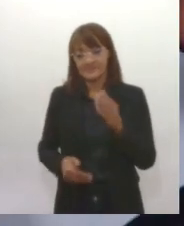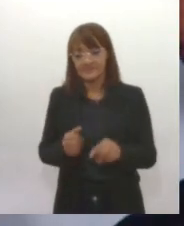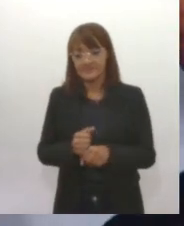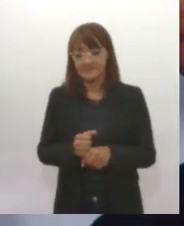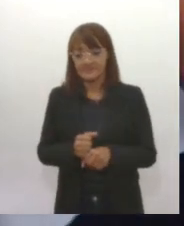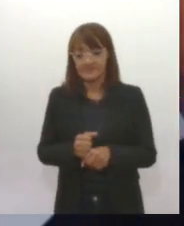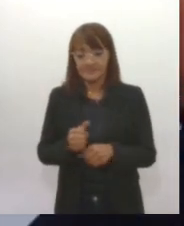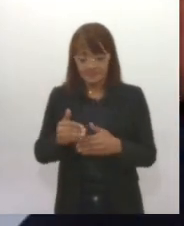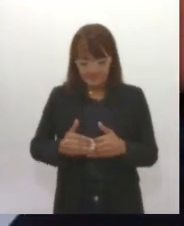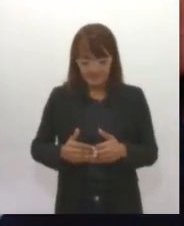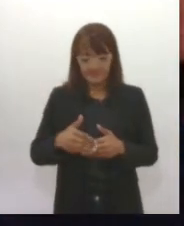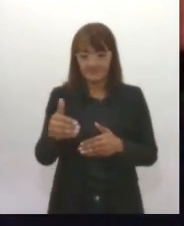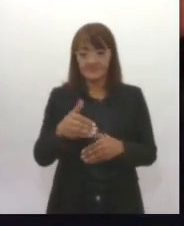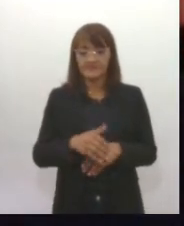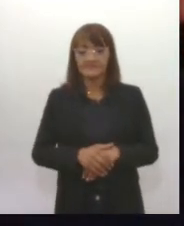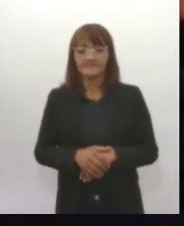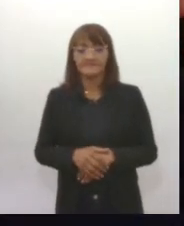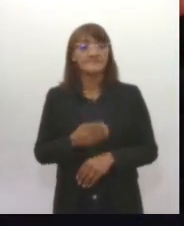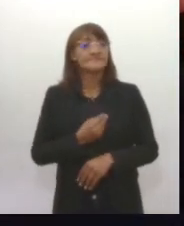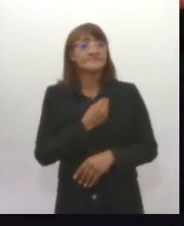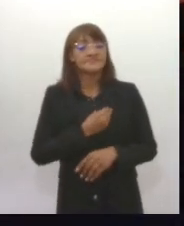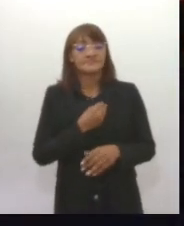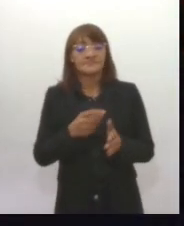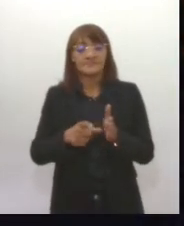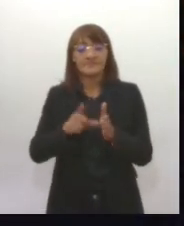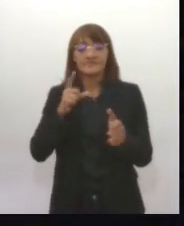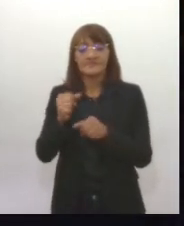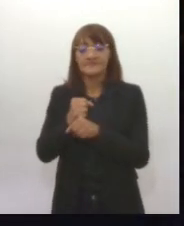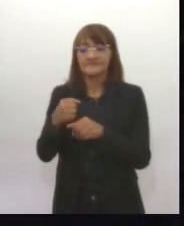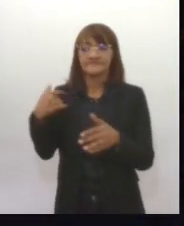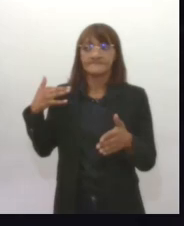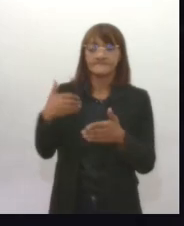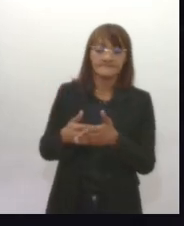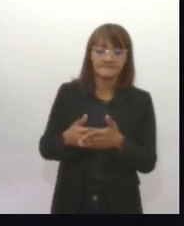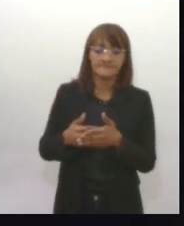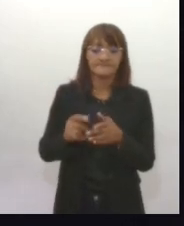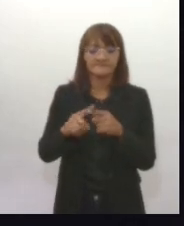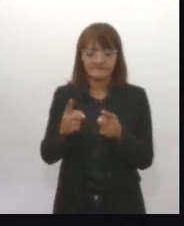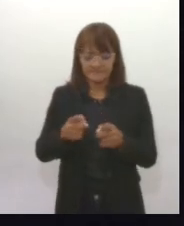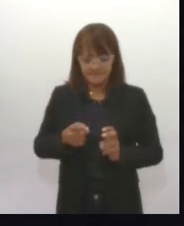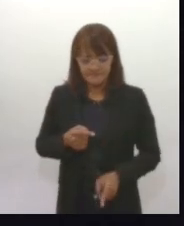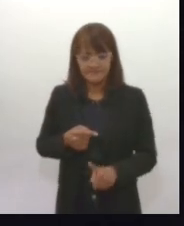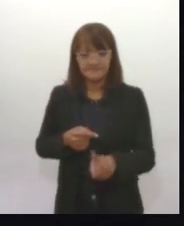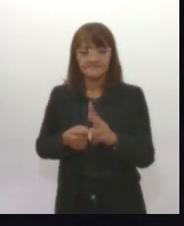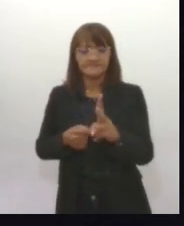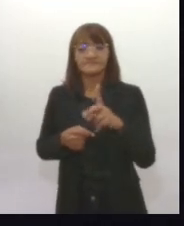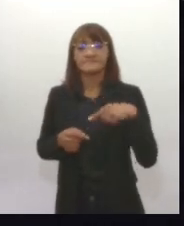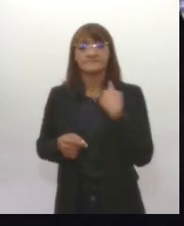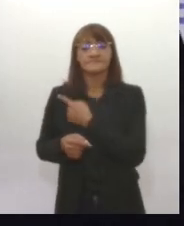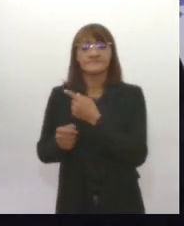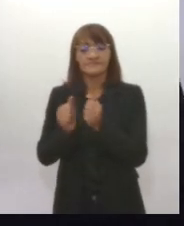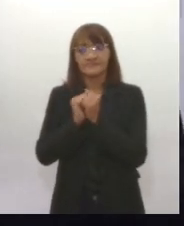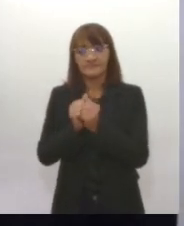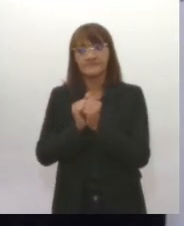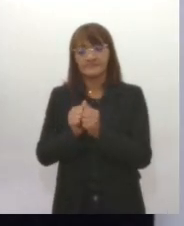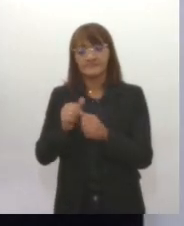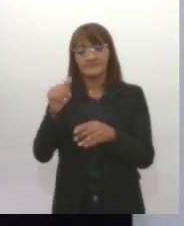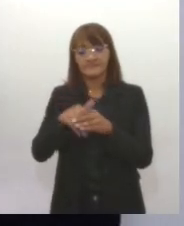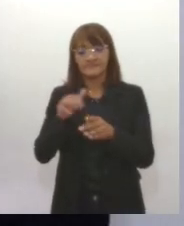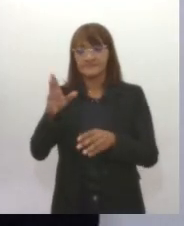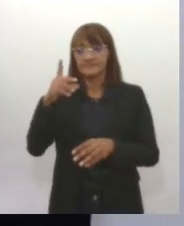esteve com a gente durante todo esse período e vai continuar com a gente, se assim for vontade da maioria dos deputados, né, no